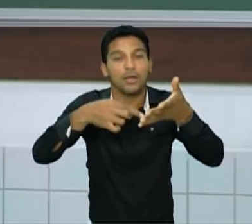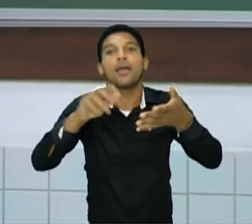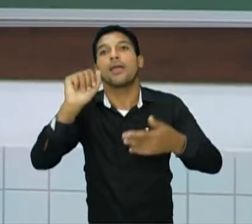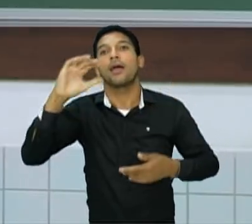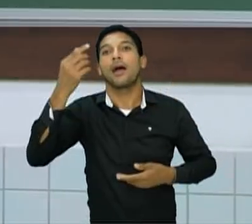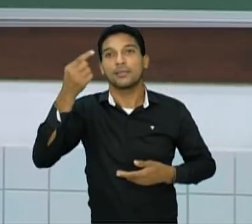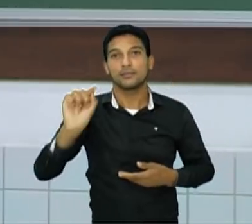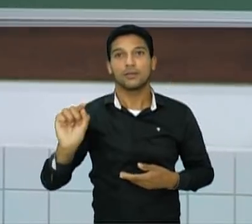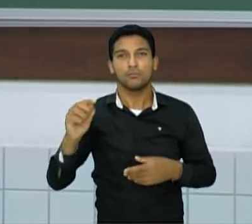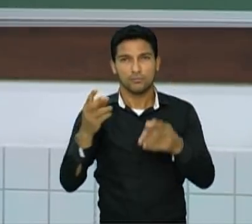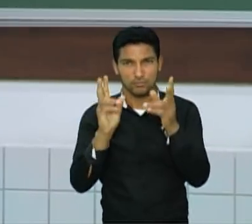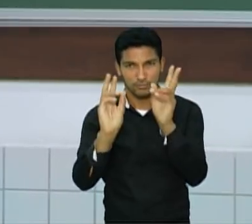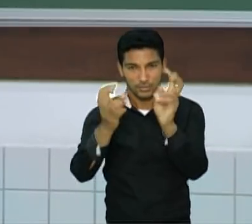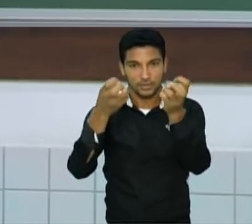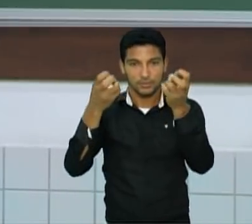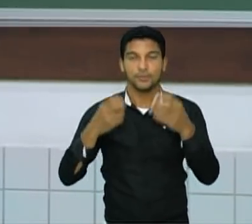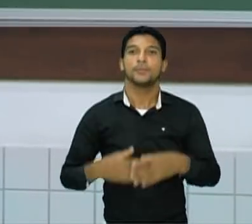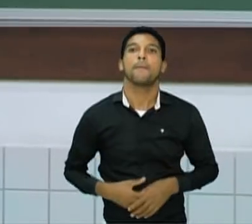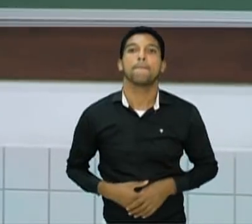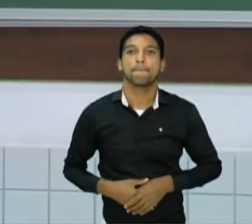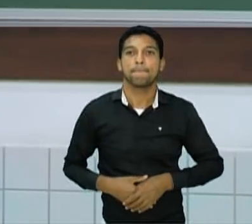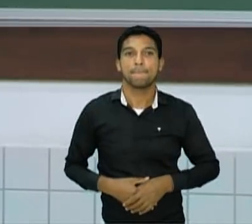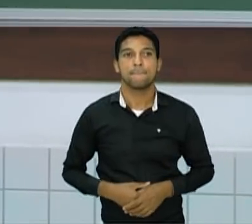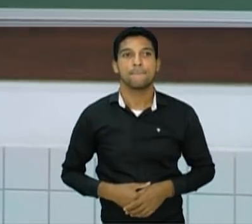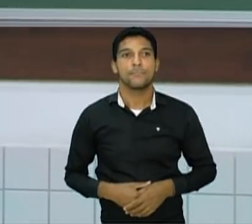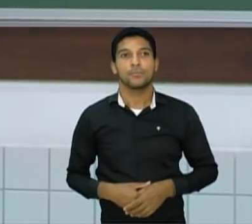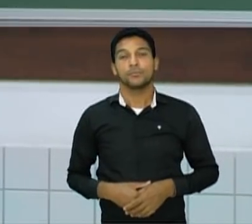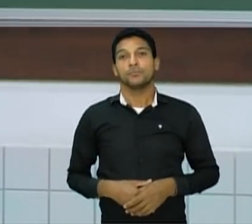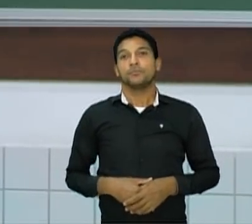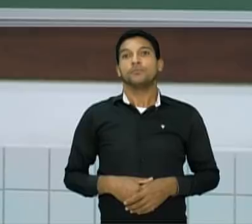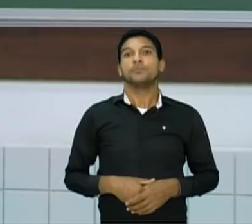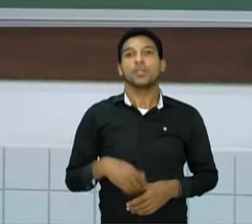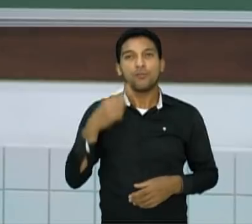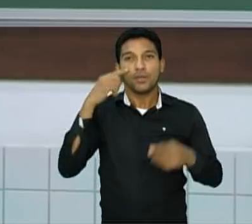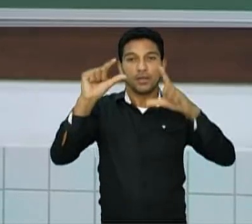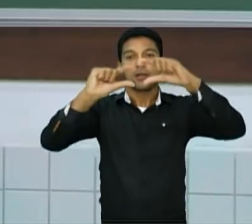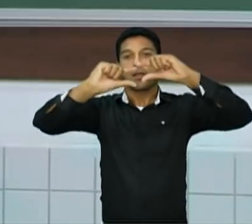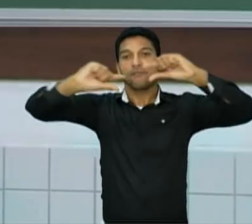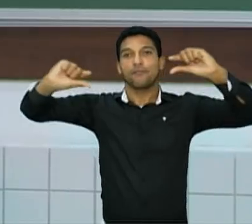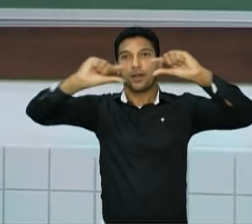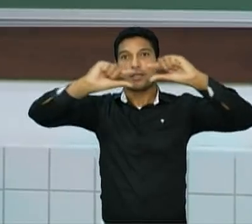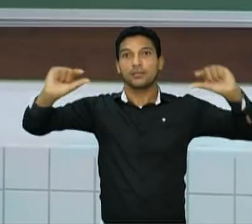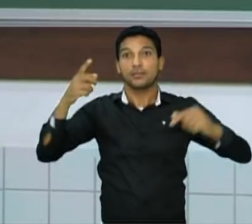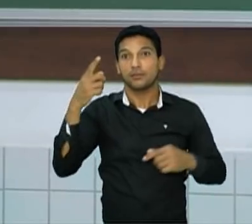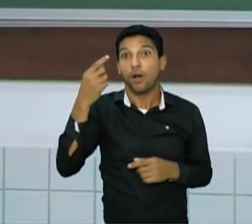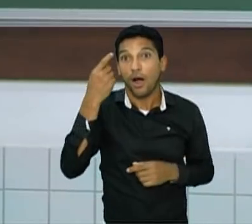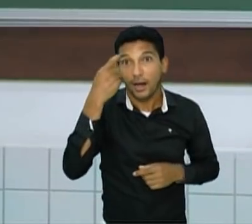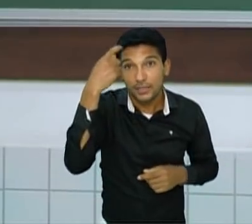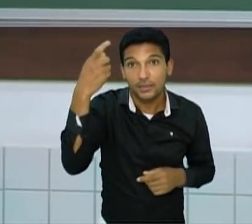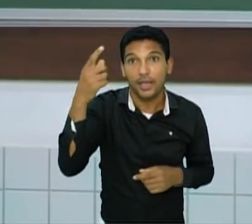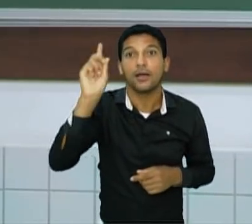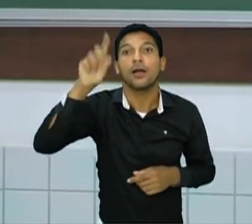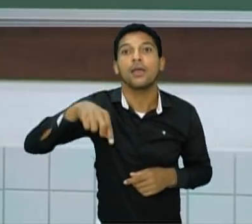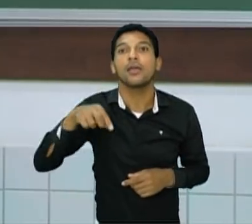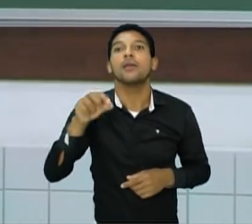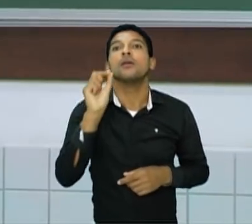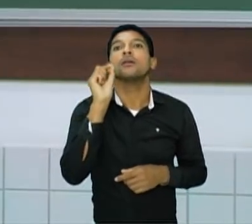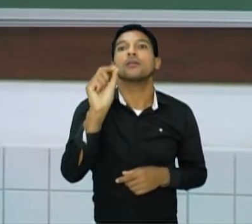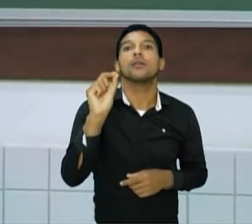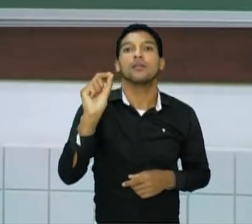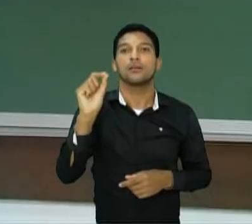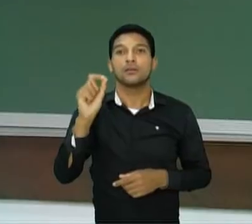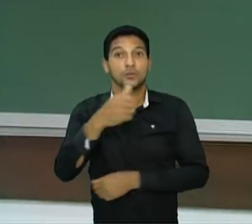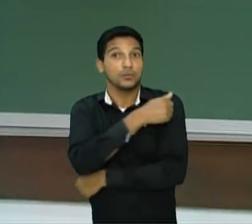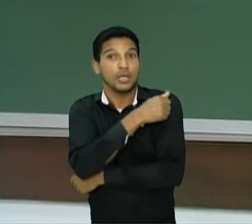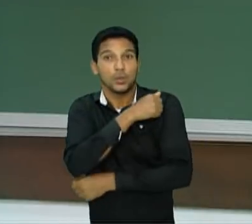os outros. Beleza? A ideia é que os alunos pesquisem as fontes e os dados das notícias. Eu queria